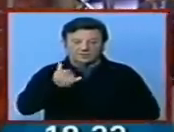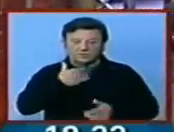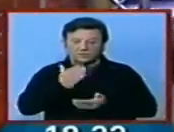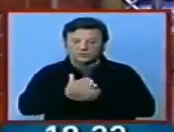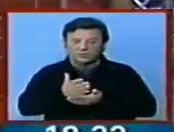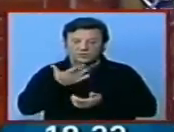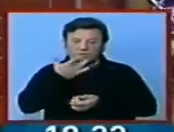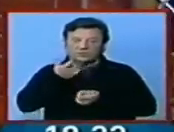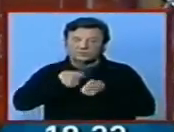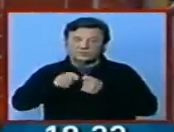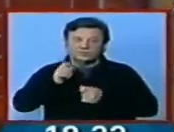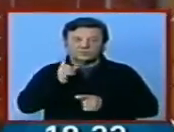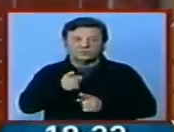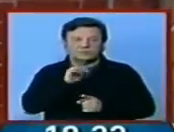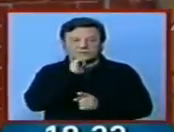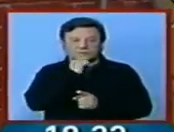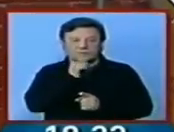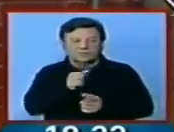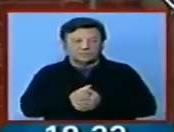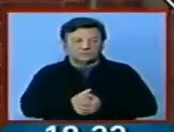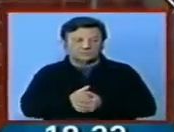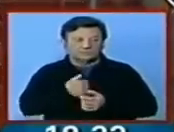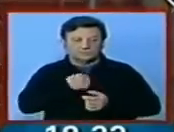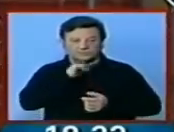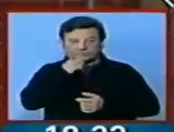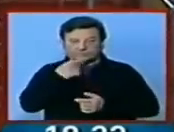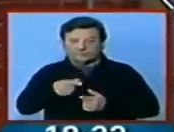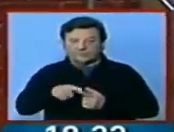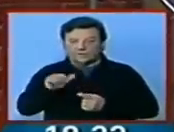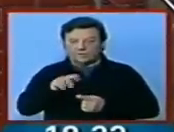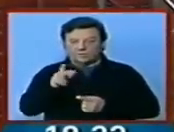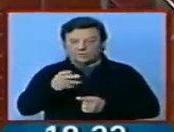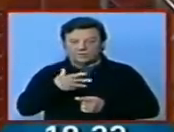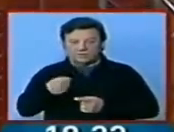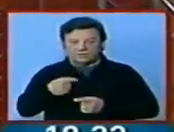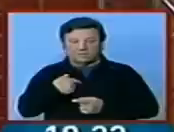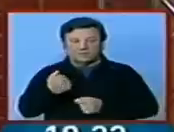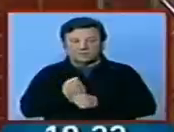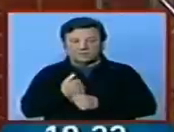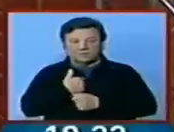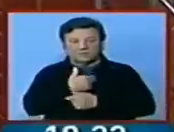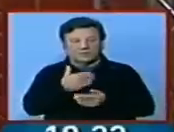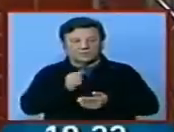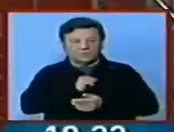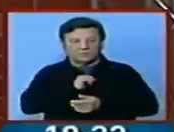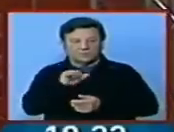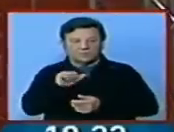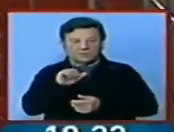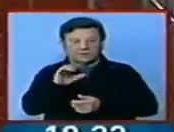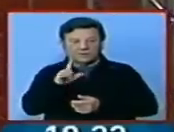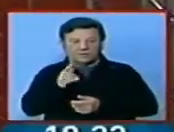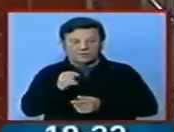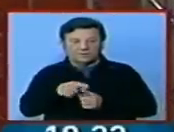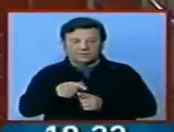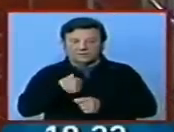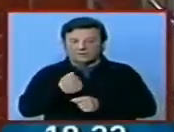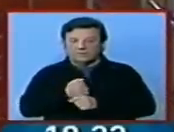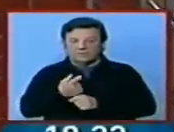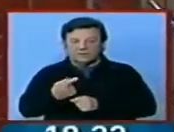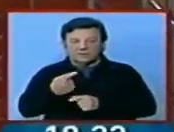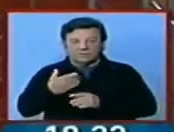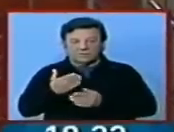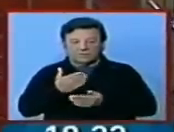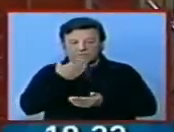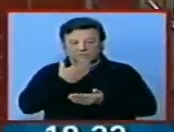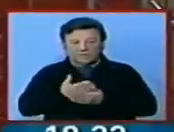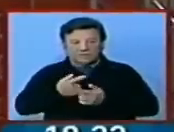à exportação. Qual é o segredo? O segredo está na qualidade e no serviço que prestamos aos nossos clientes. O serviço é o fator de diferenciação. E